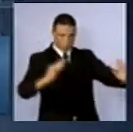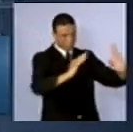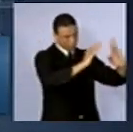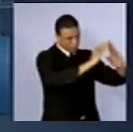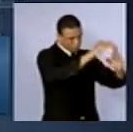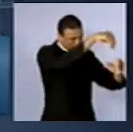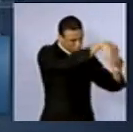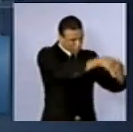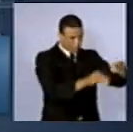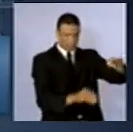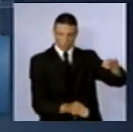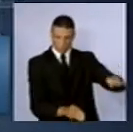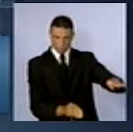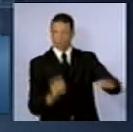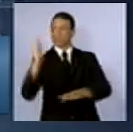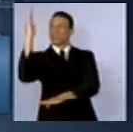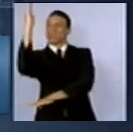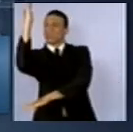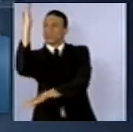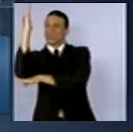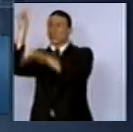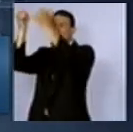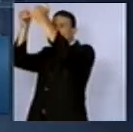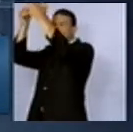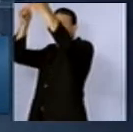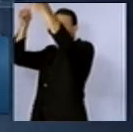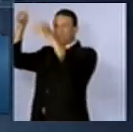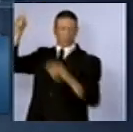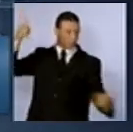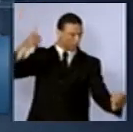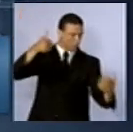da criança a linha de transmissão mais